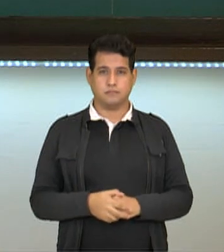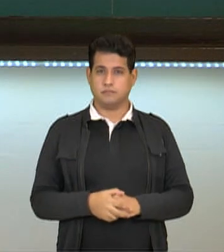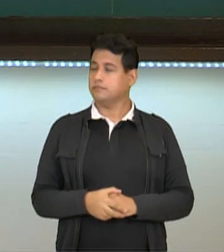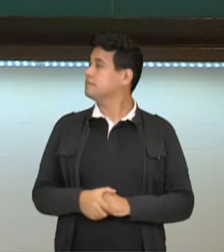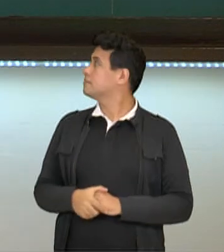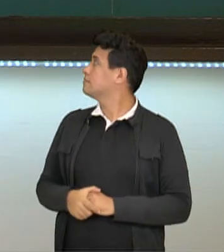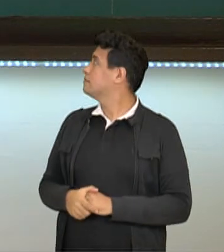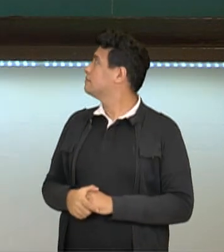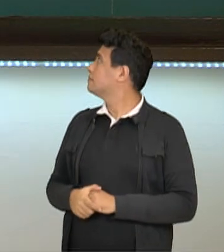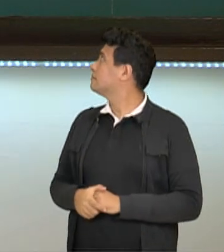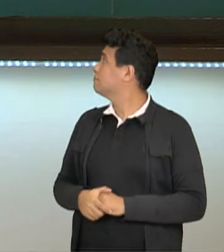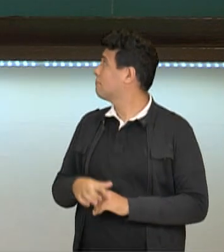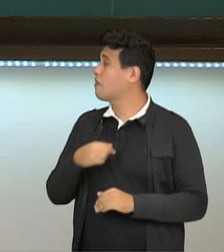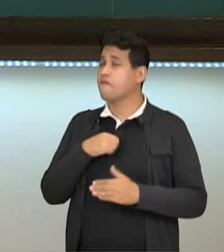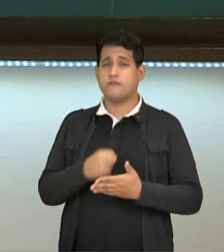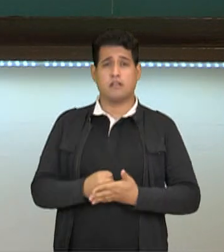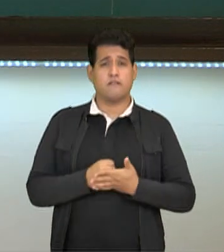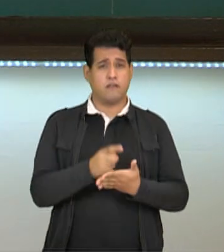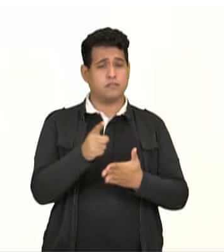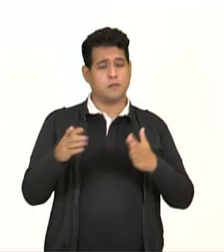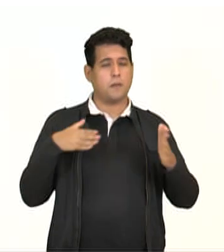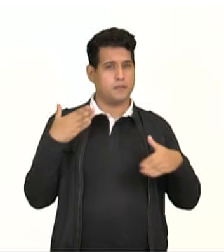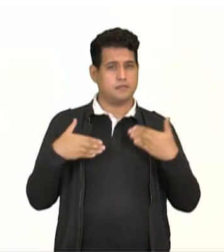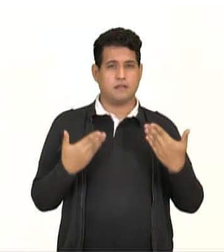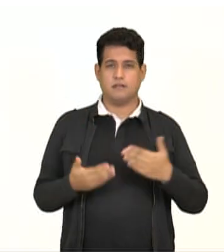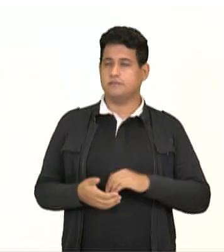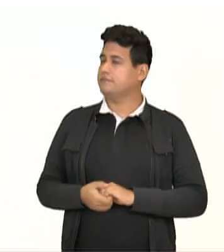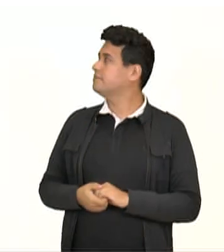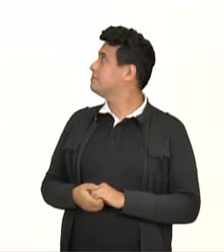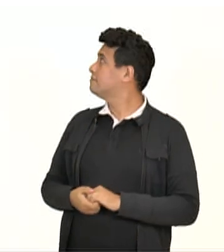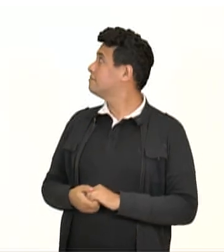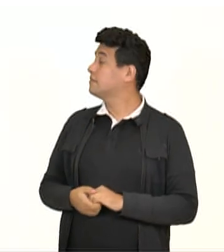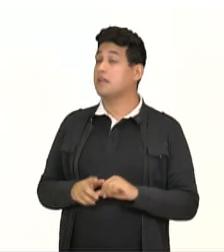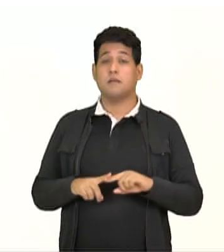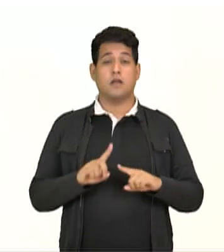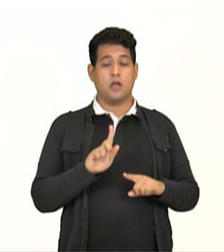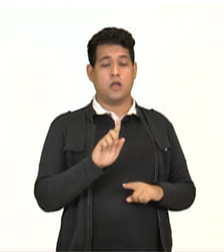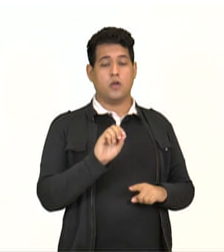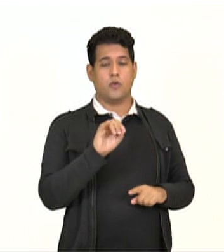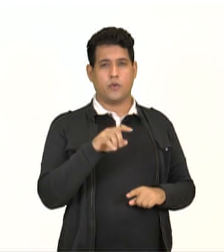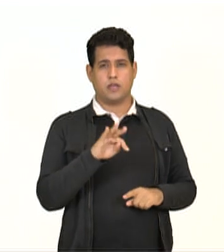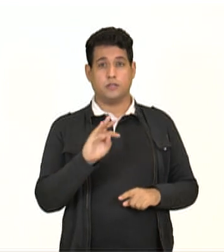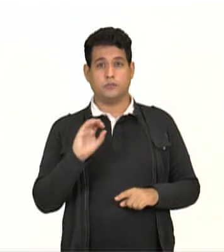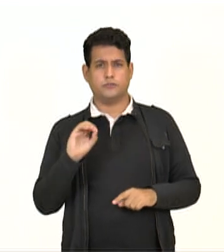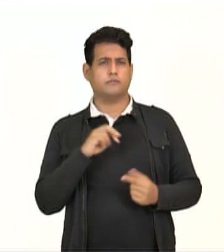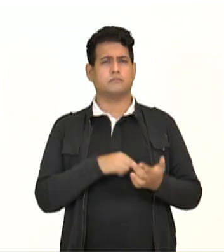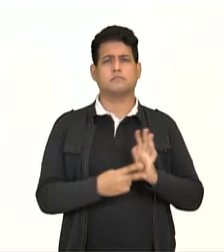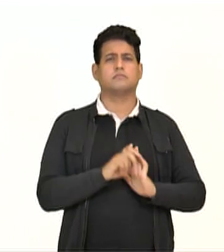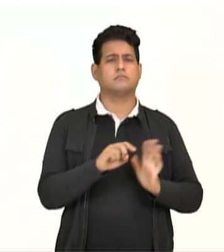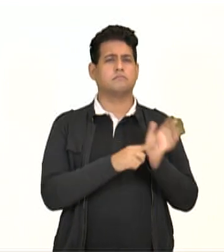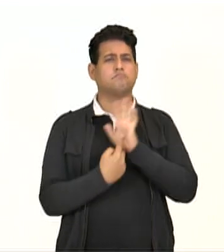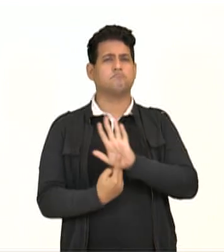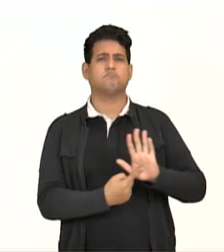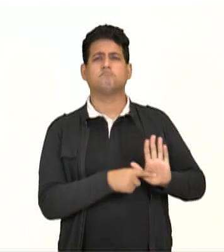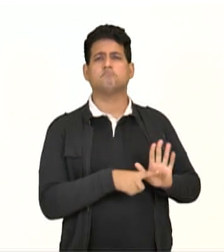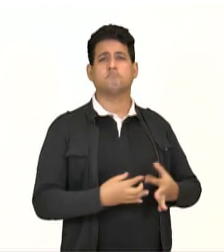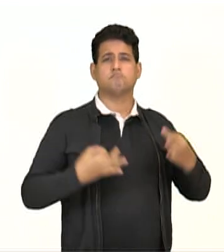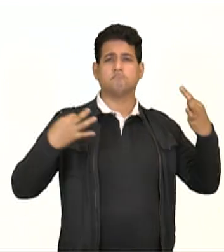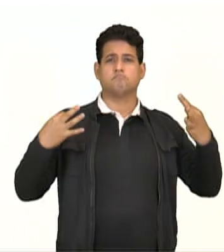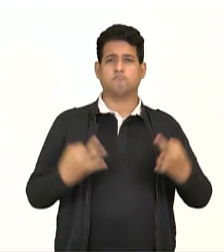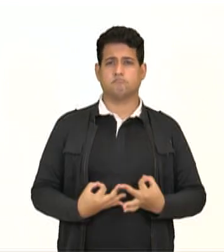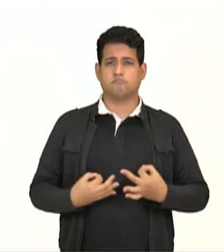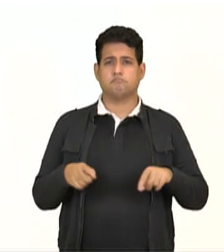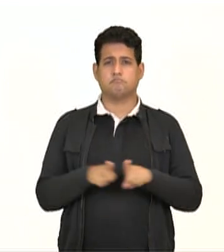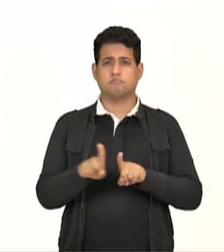you out. Eu vou levar você para sair. Já o going to, ele vai expressar certeza